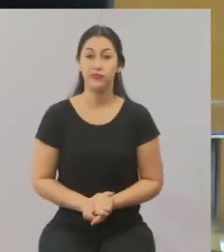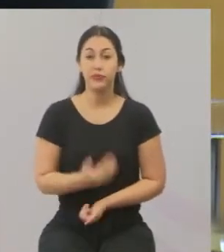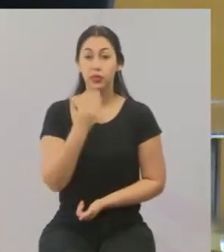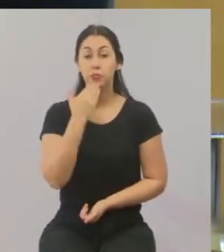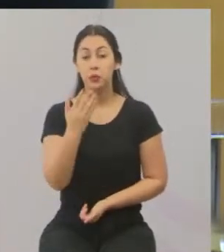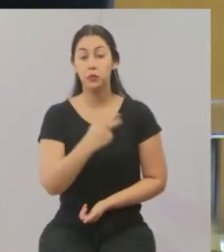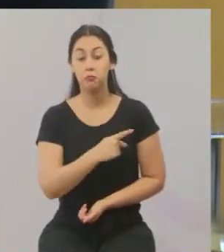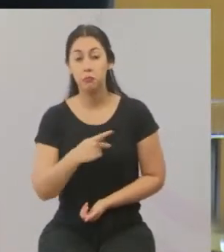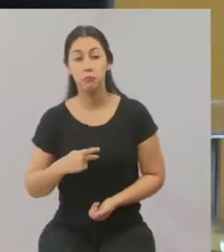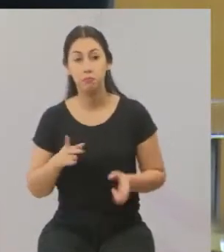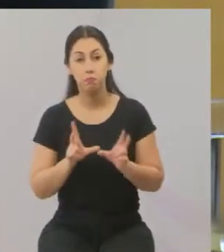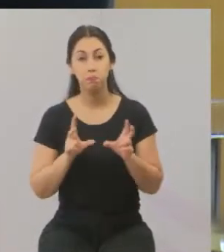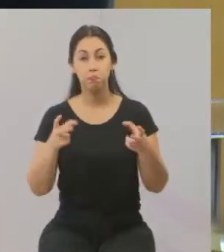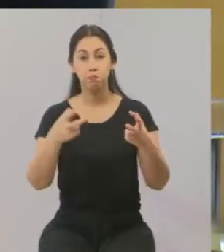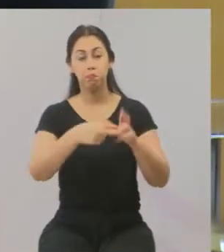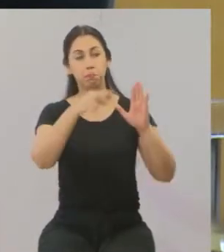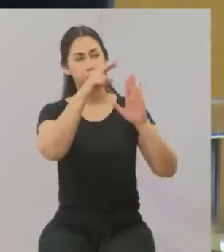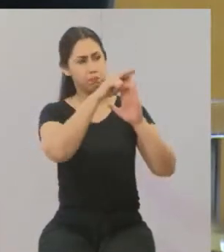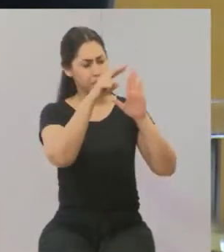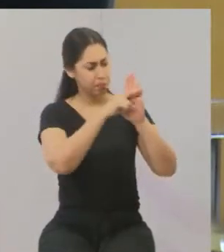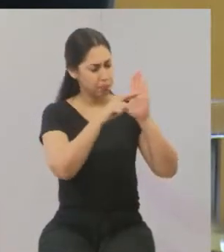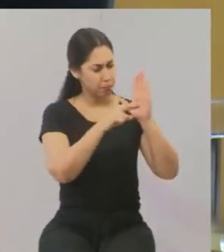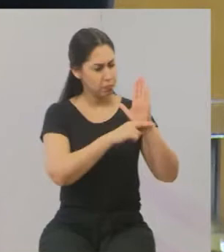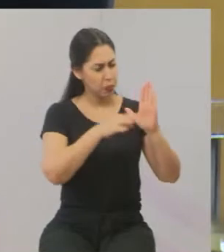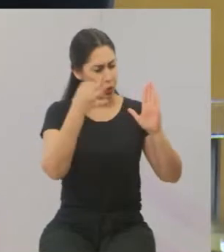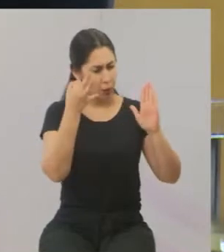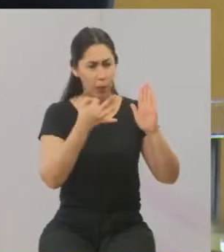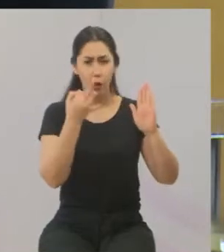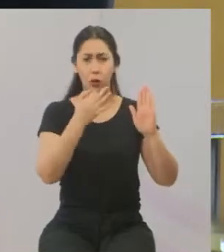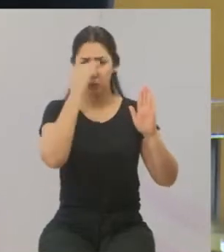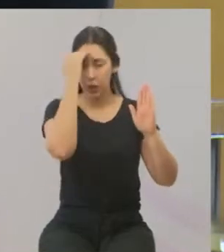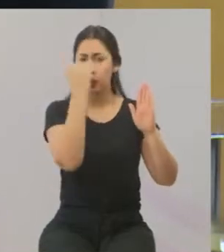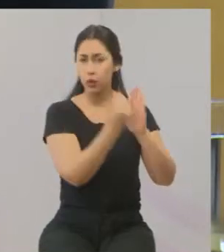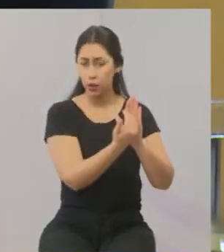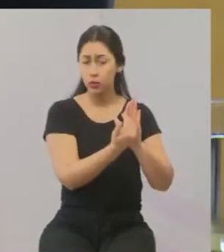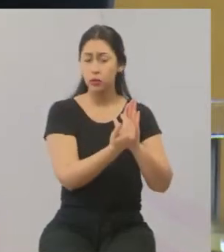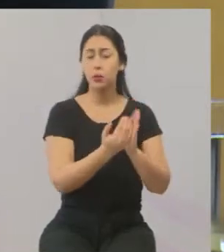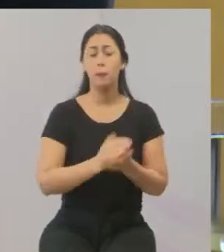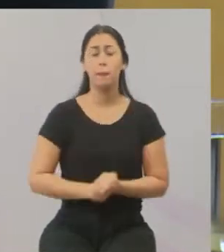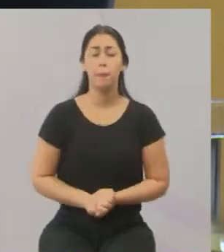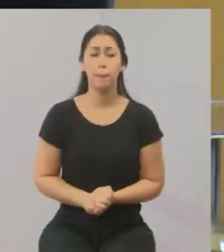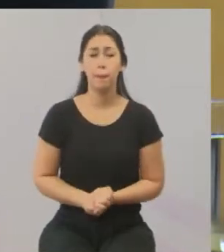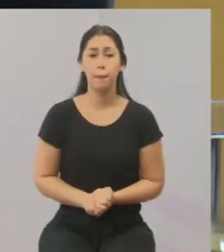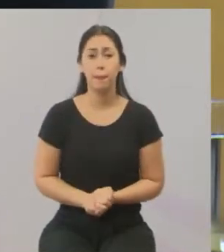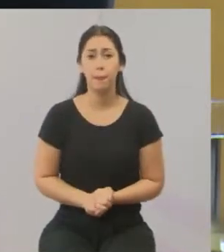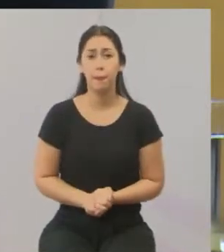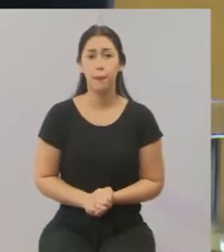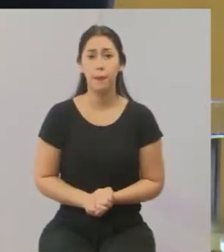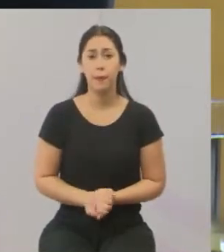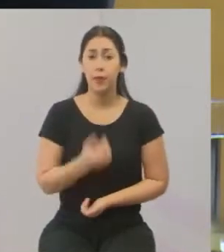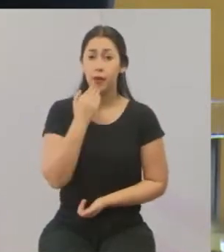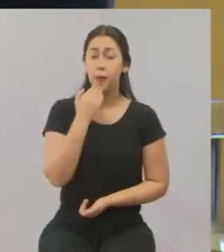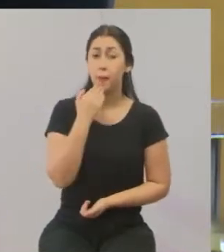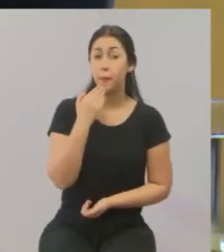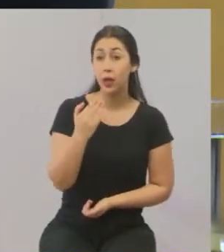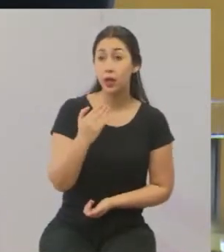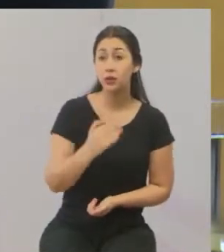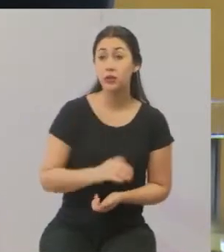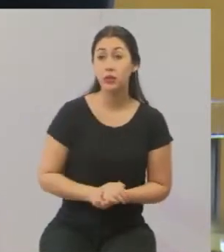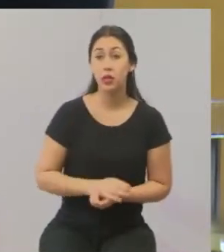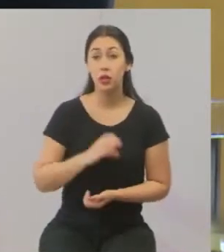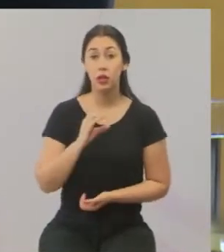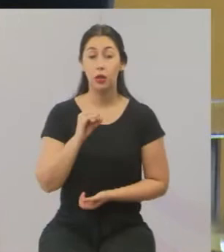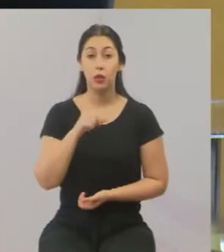Requeremos ao excelentíssimo senhor presidente desta Casa, ouvido e aprovado pela Igreja Plenário, cumpridas as formalidades regimentais, seja oficiada a empresa